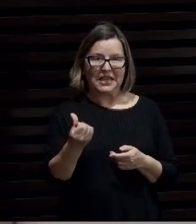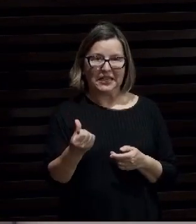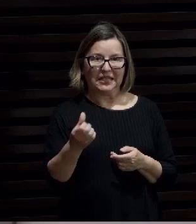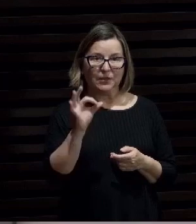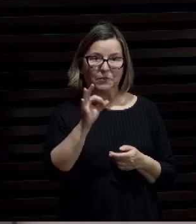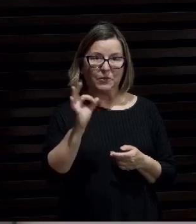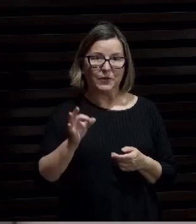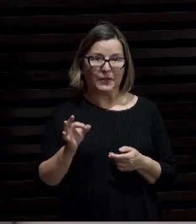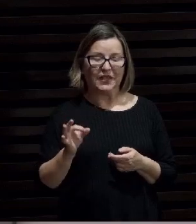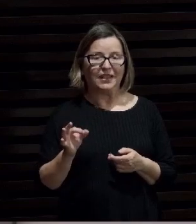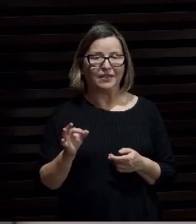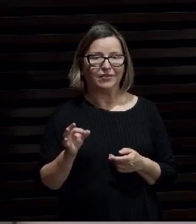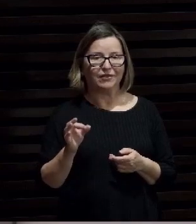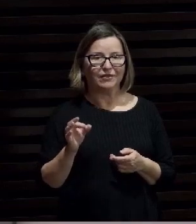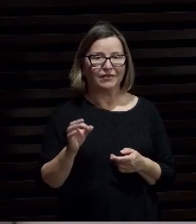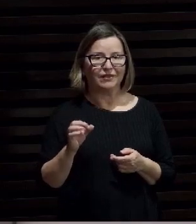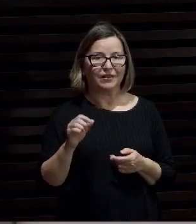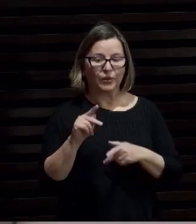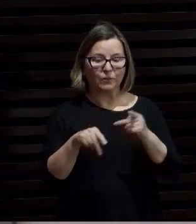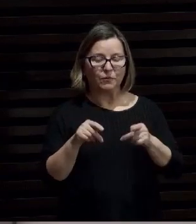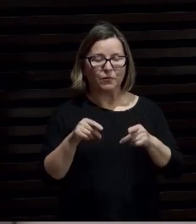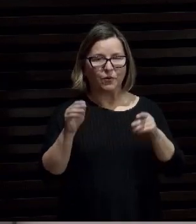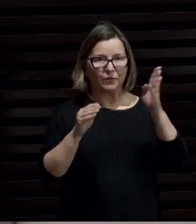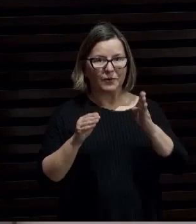que chamam Jesus de Senhor.